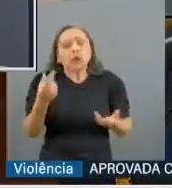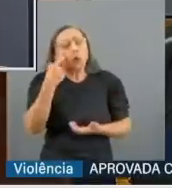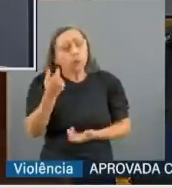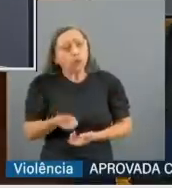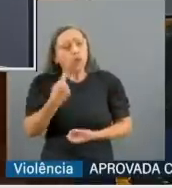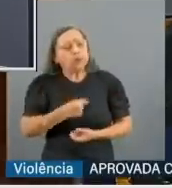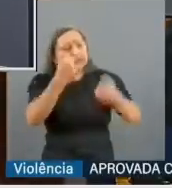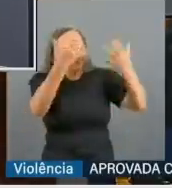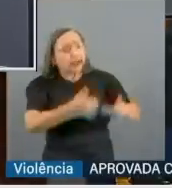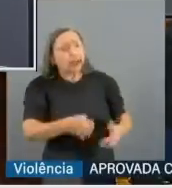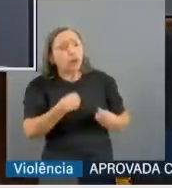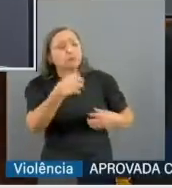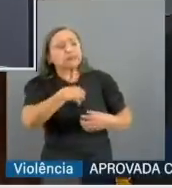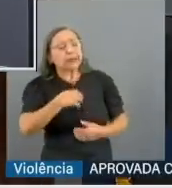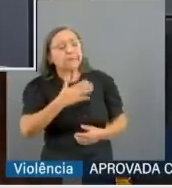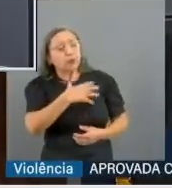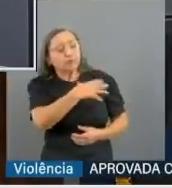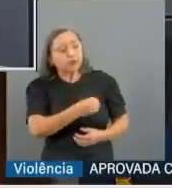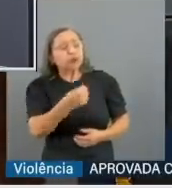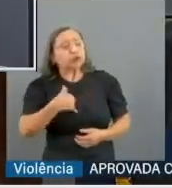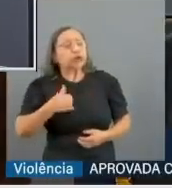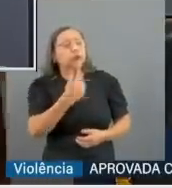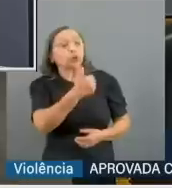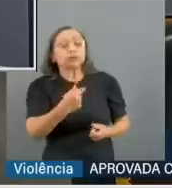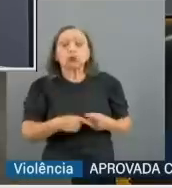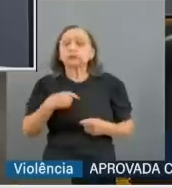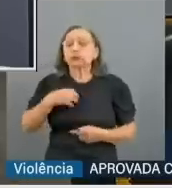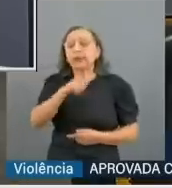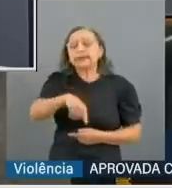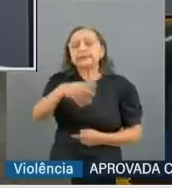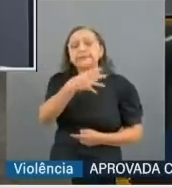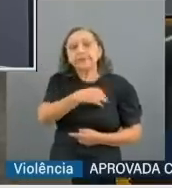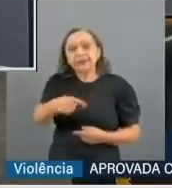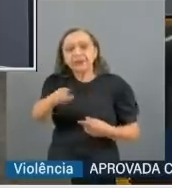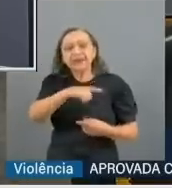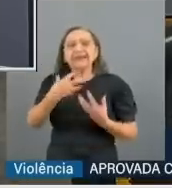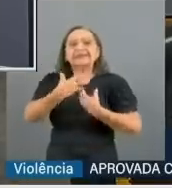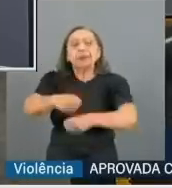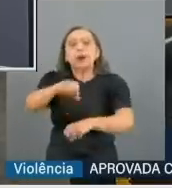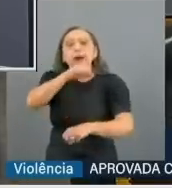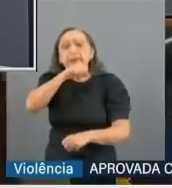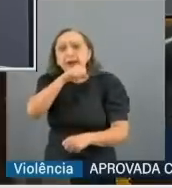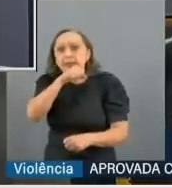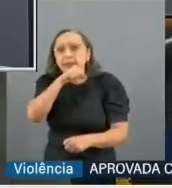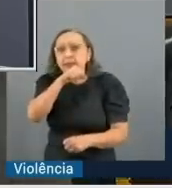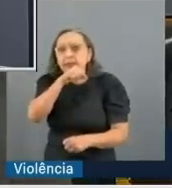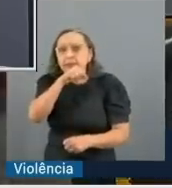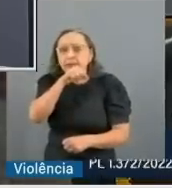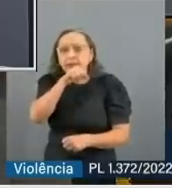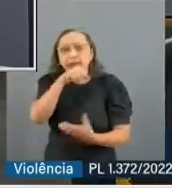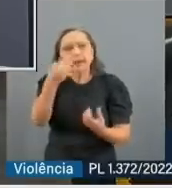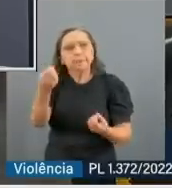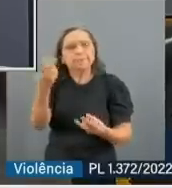faz aquilo que a sua defesa técnica indicar. Essa é uma garantia. Ou seremos garantistas